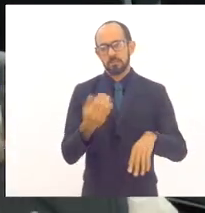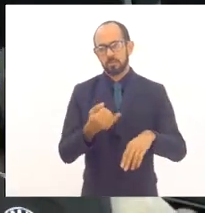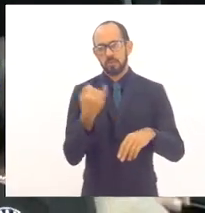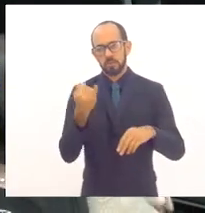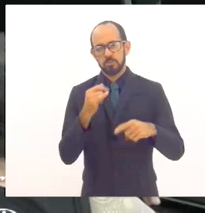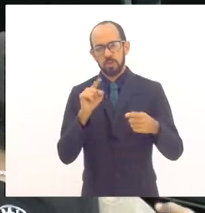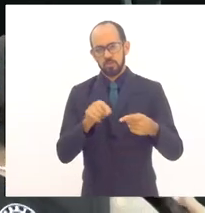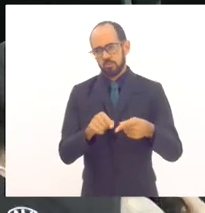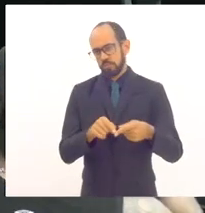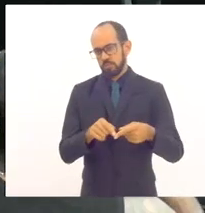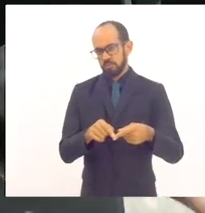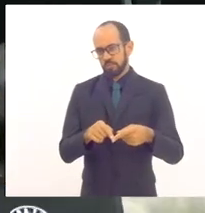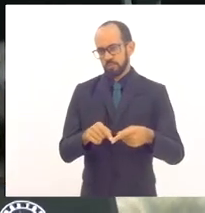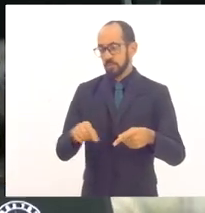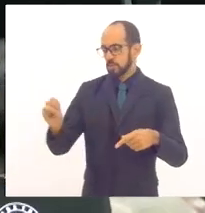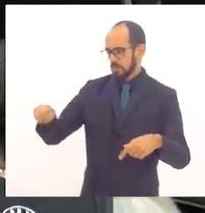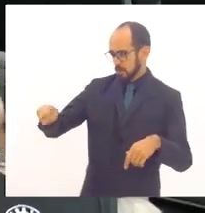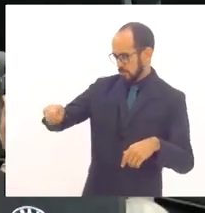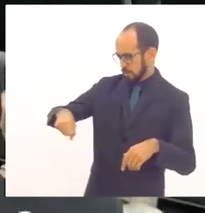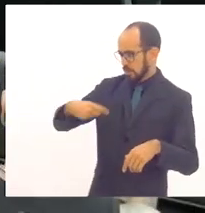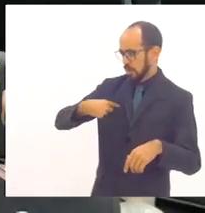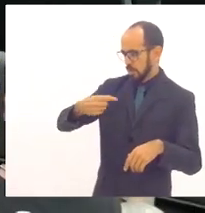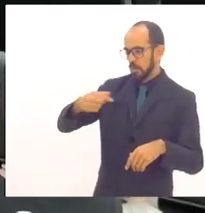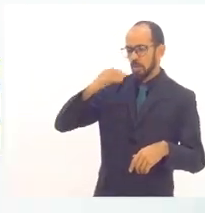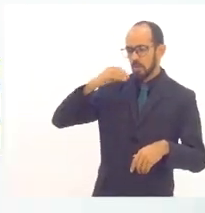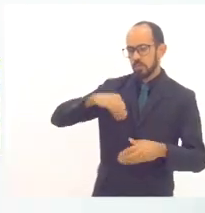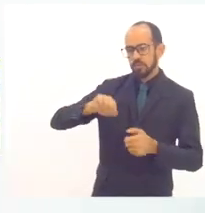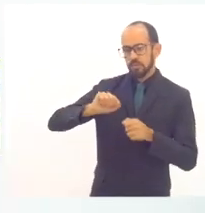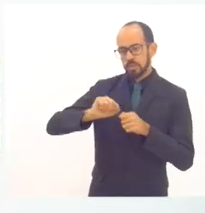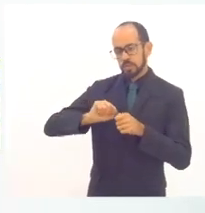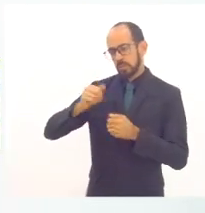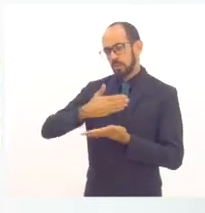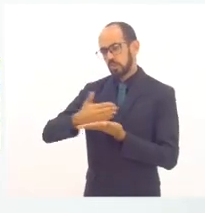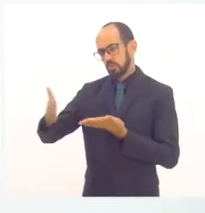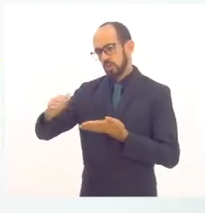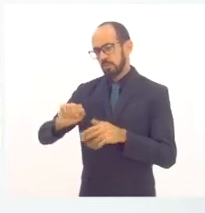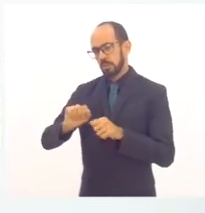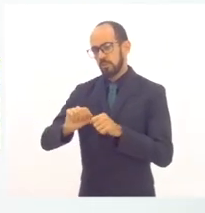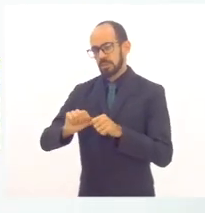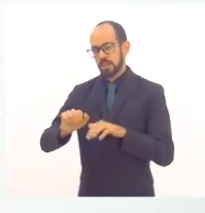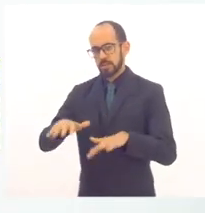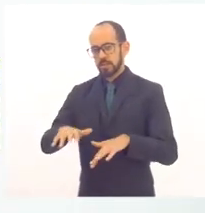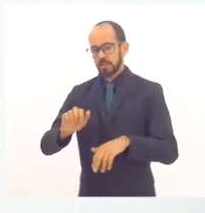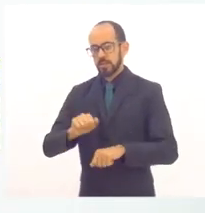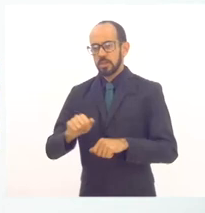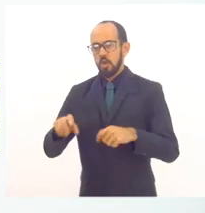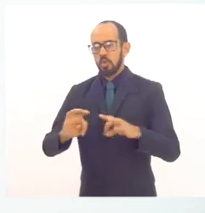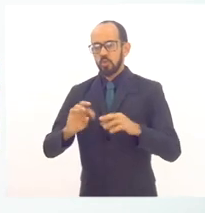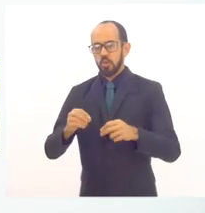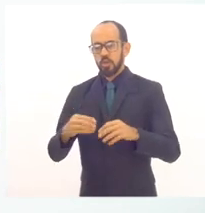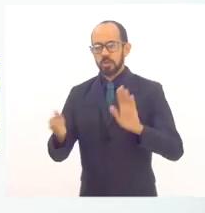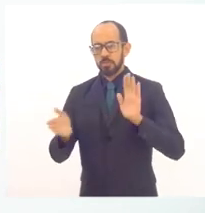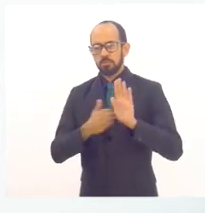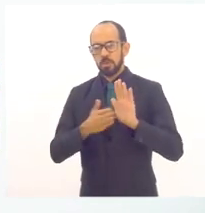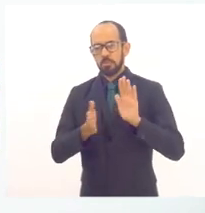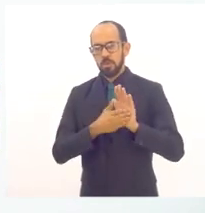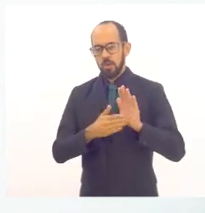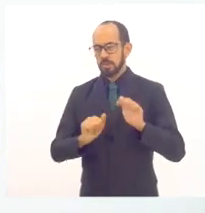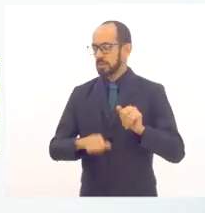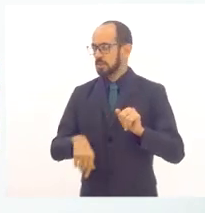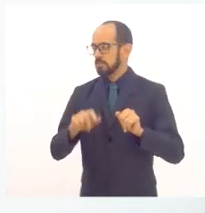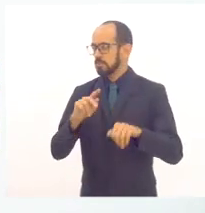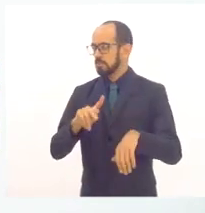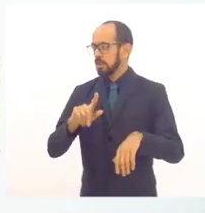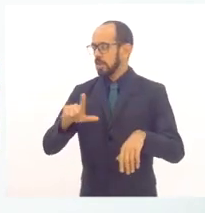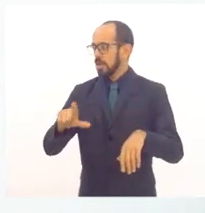quis fazer essa introdução justamente, né, para focar isso. E aí o que acontece, né? Então, toda essa proposta de autoriação do projeto de lei, nós